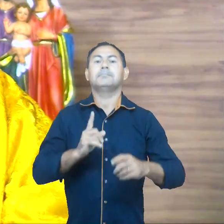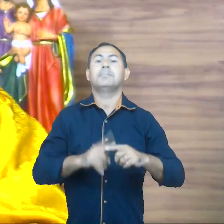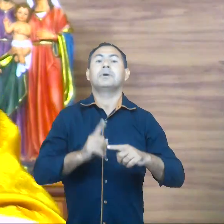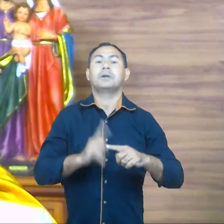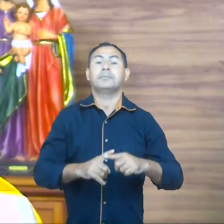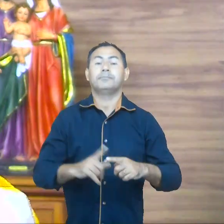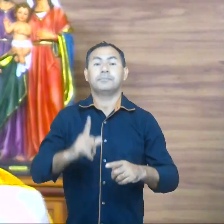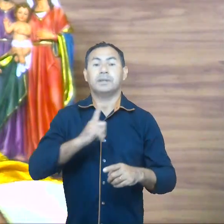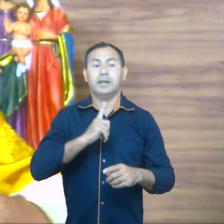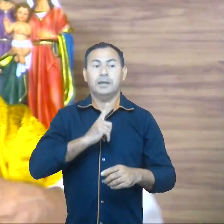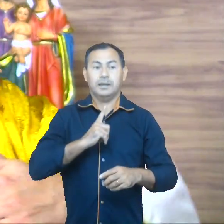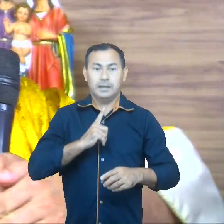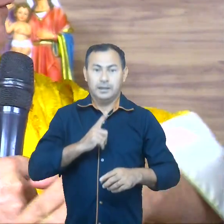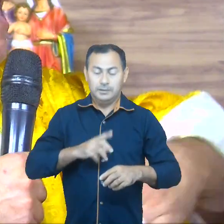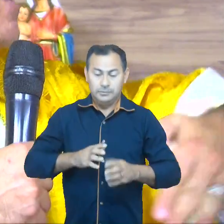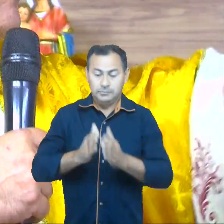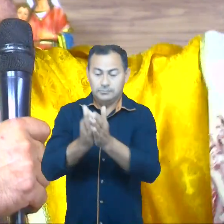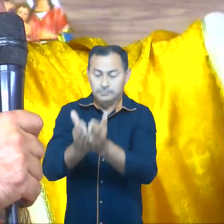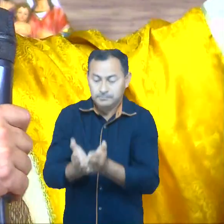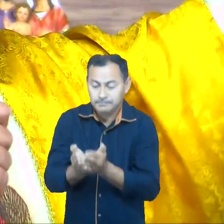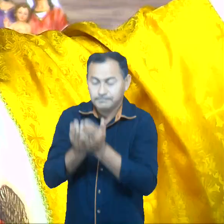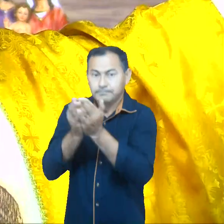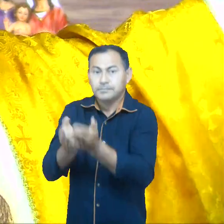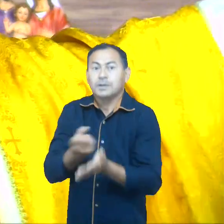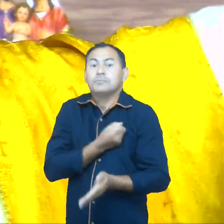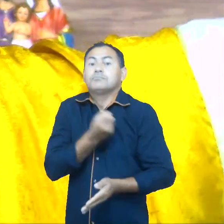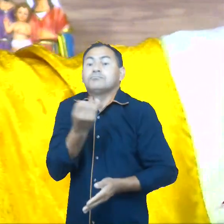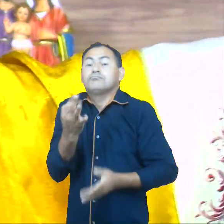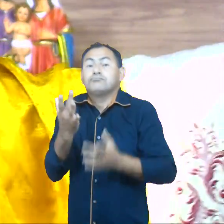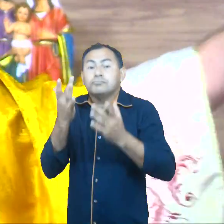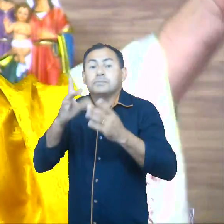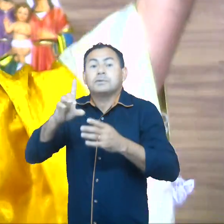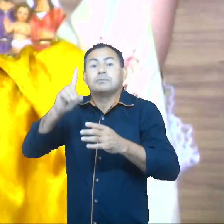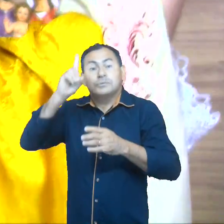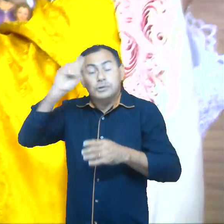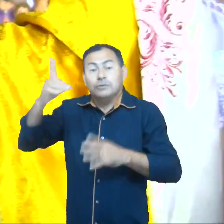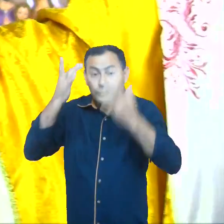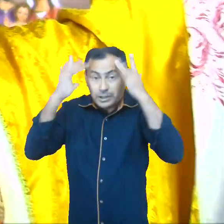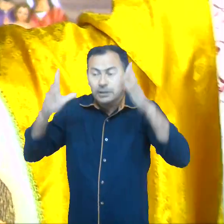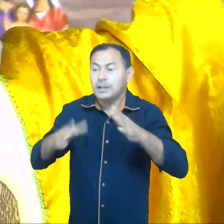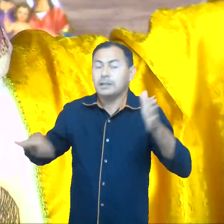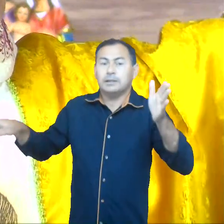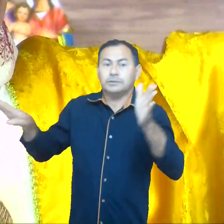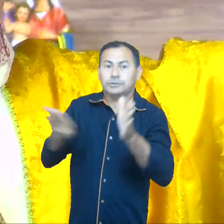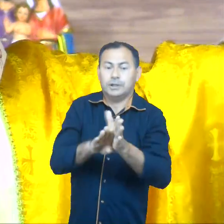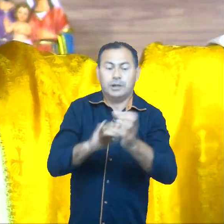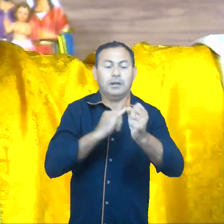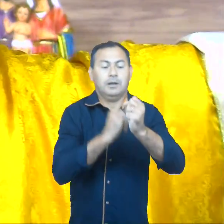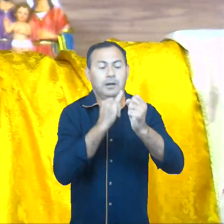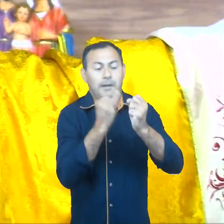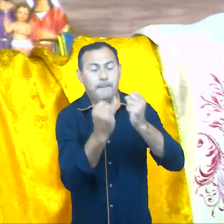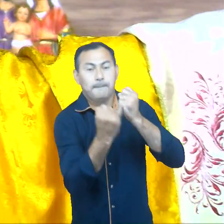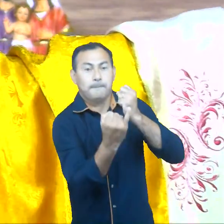Porque tem que andar de barco não sei quantos dias até chegar no